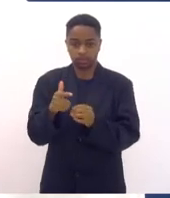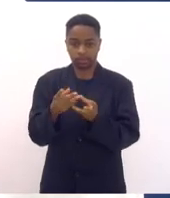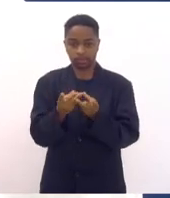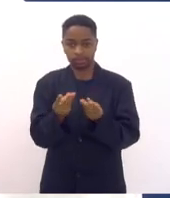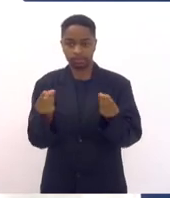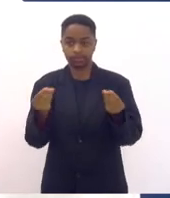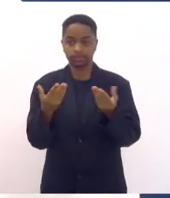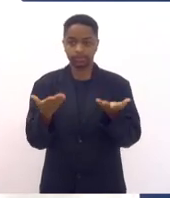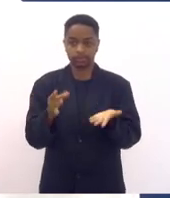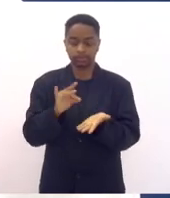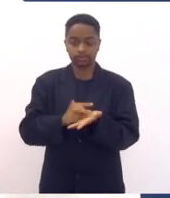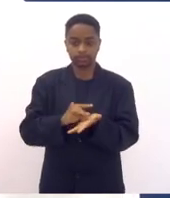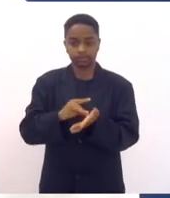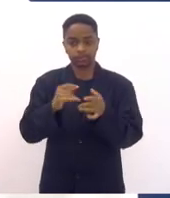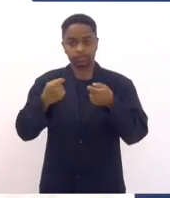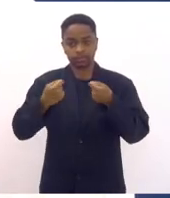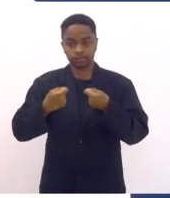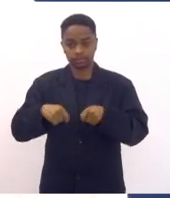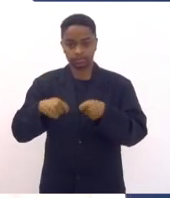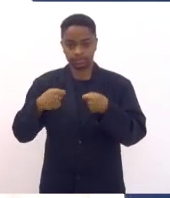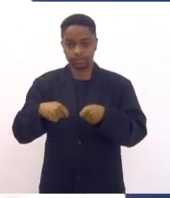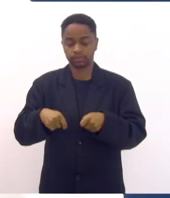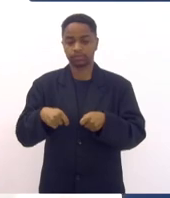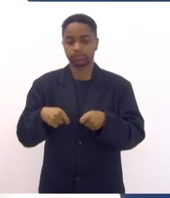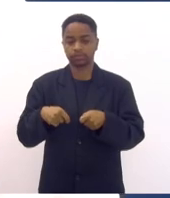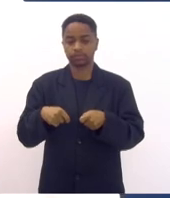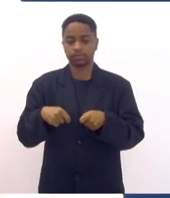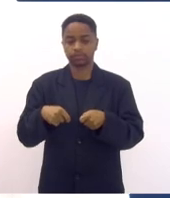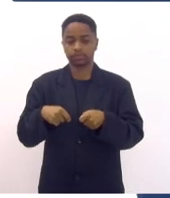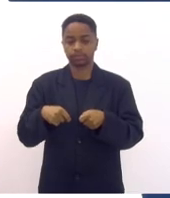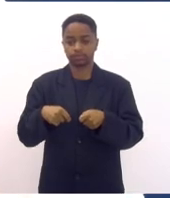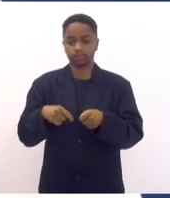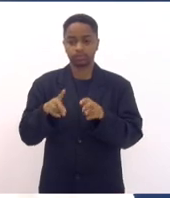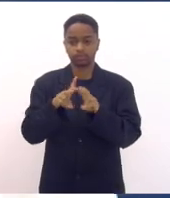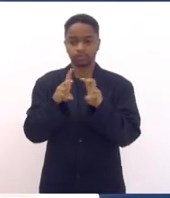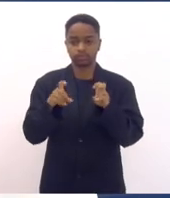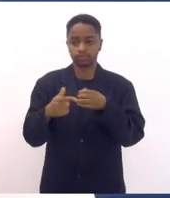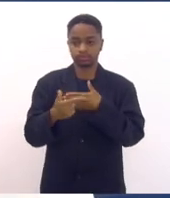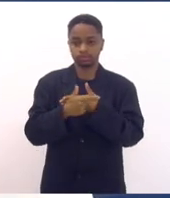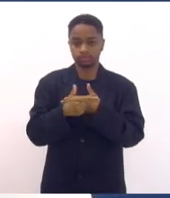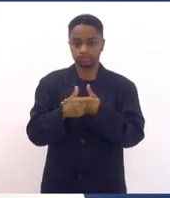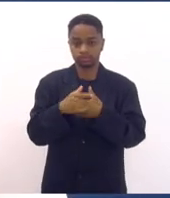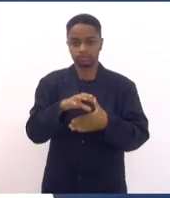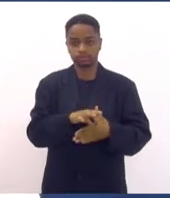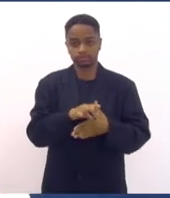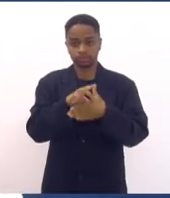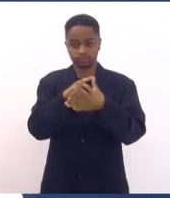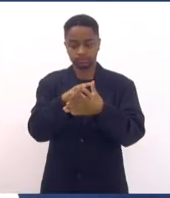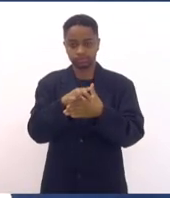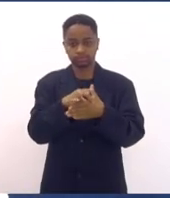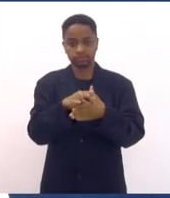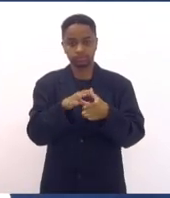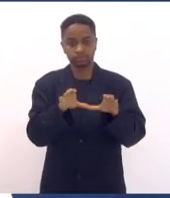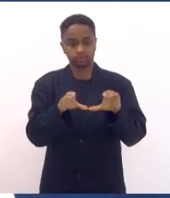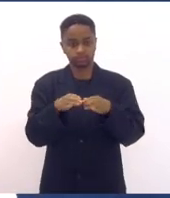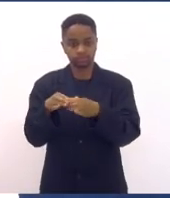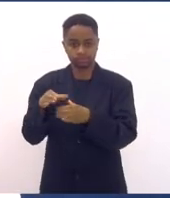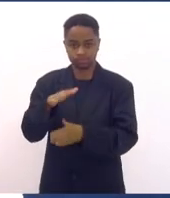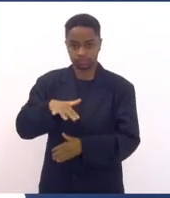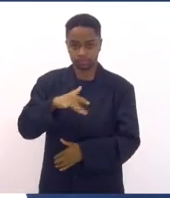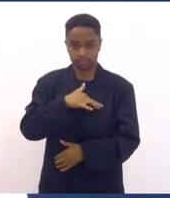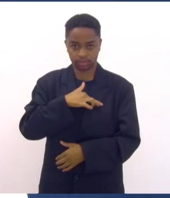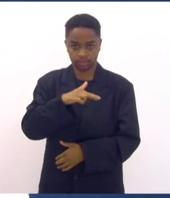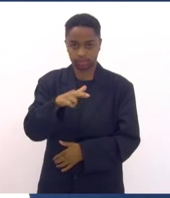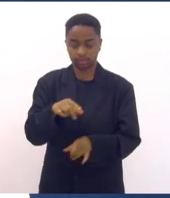grandes necessidades do papel dos líderes religiosos e cada um de nós